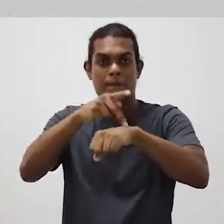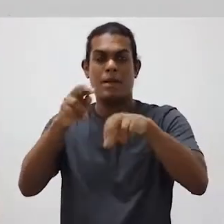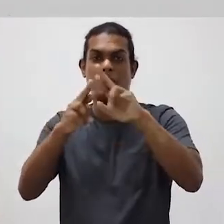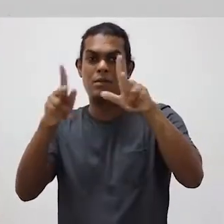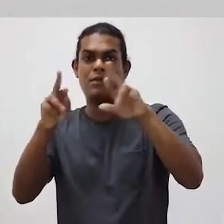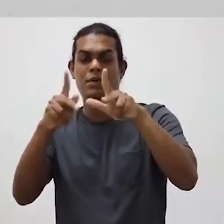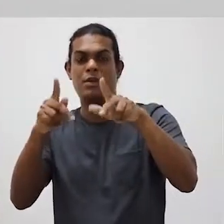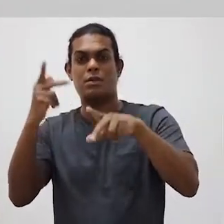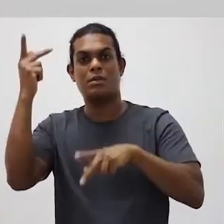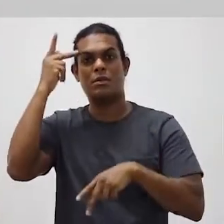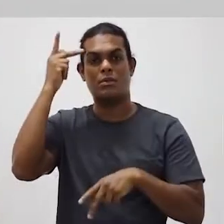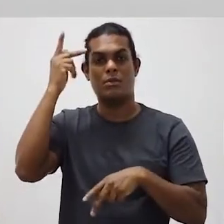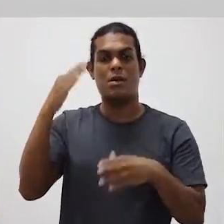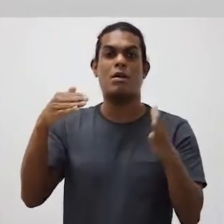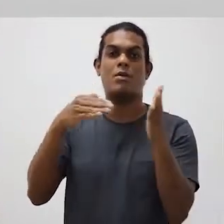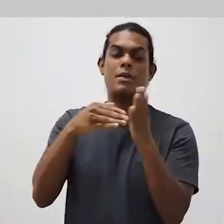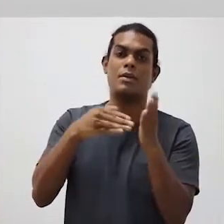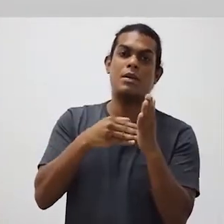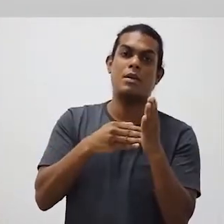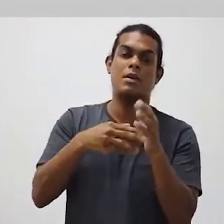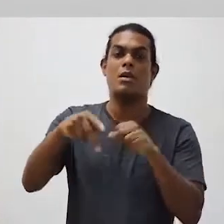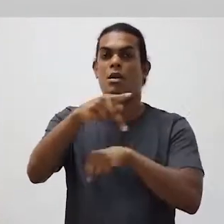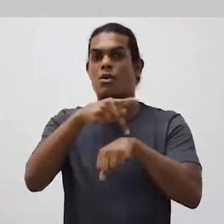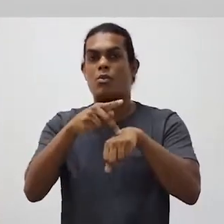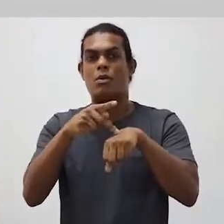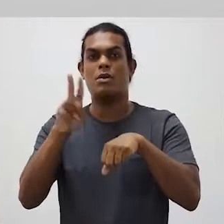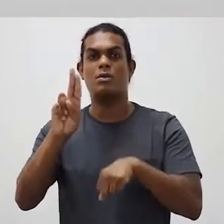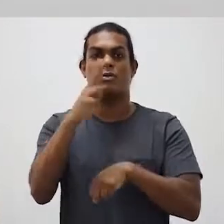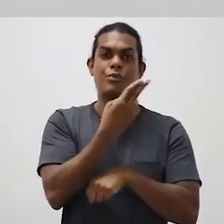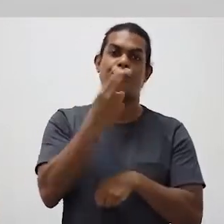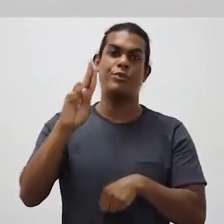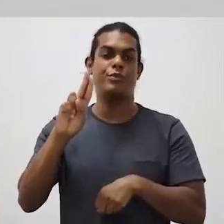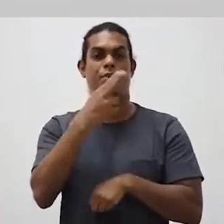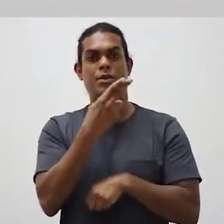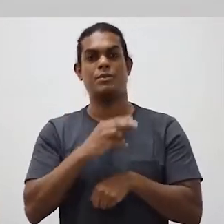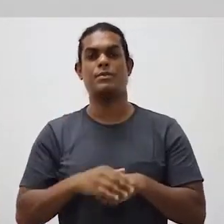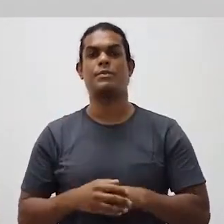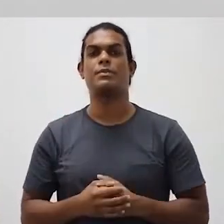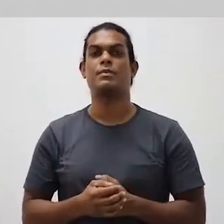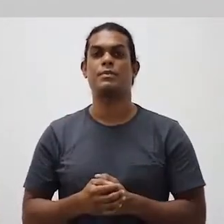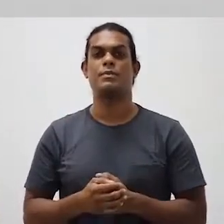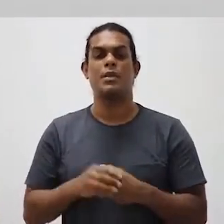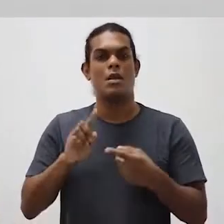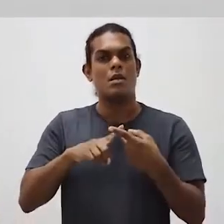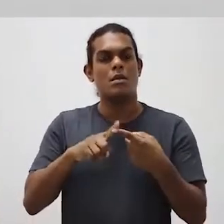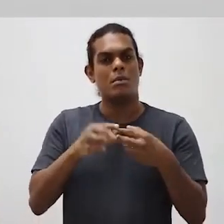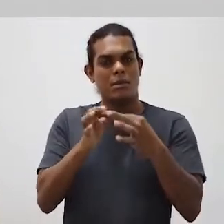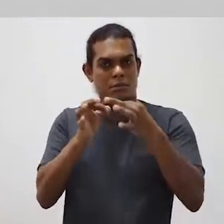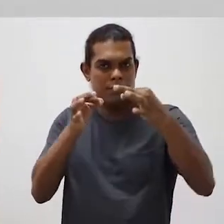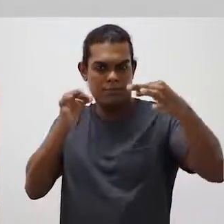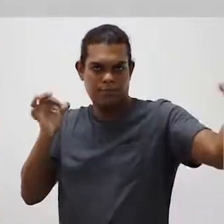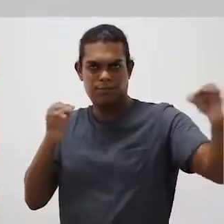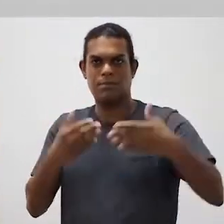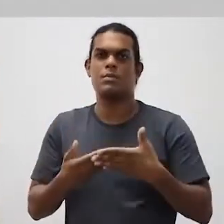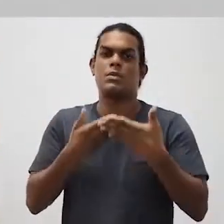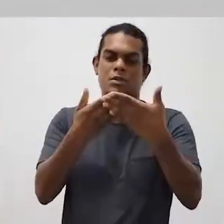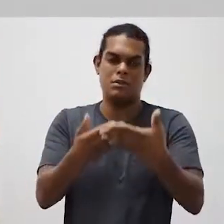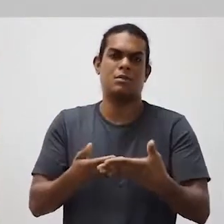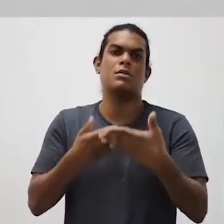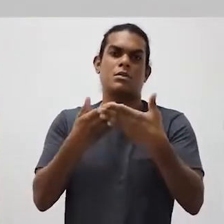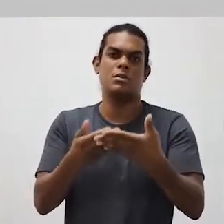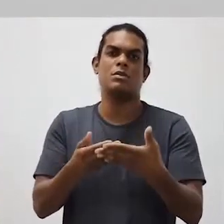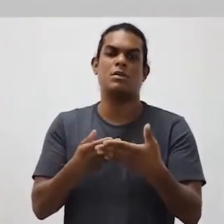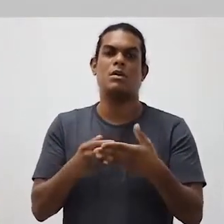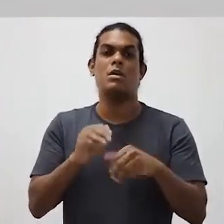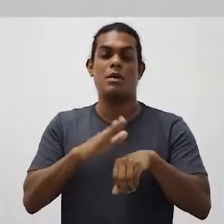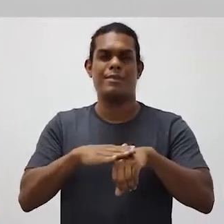ao porto no Uruguai, por exemplo. E navegação de longas distâncias é o que é mais